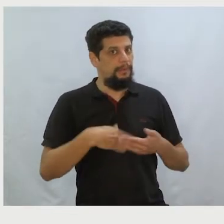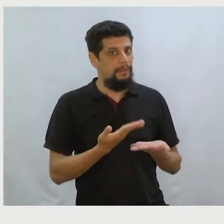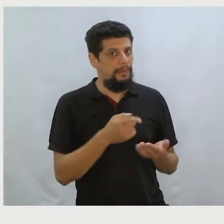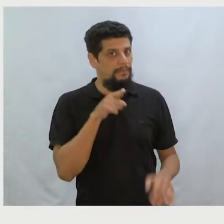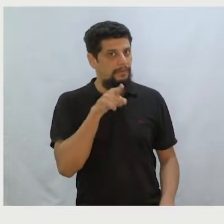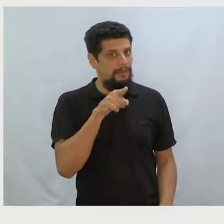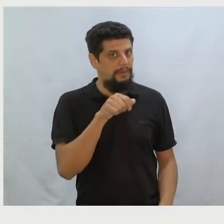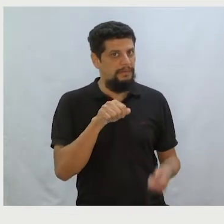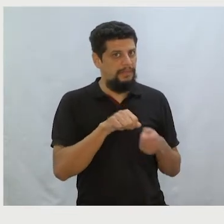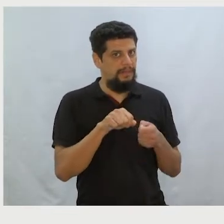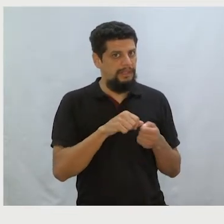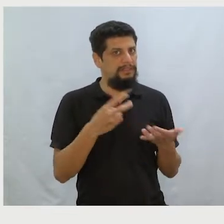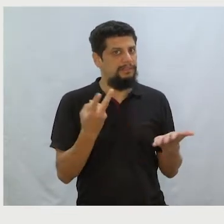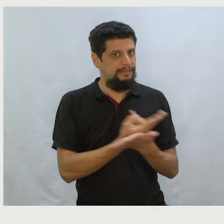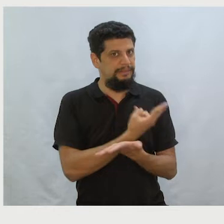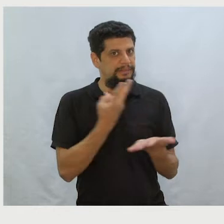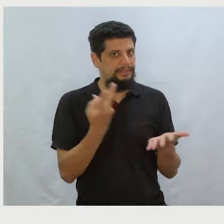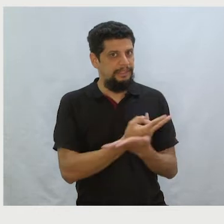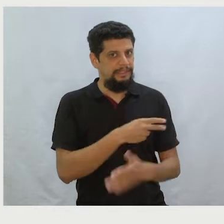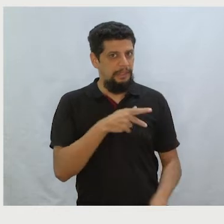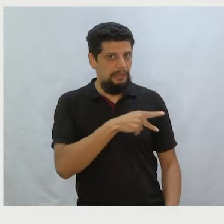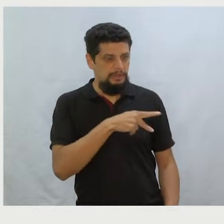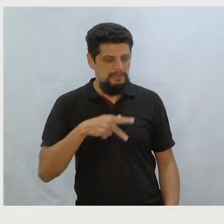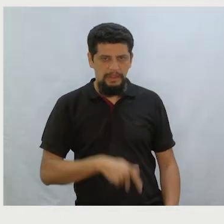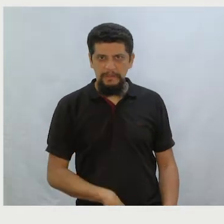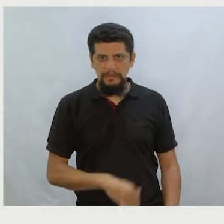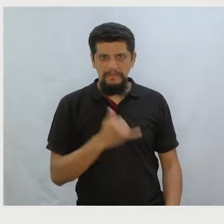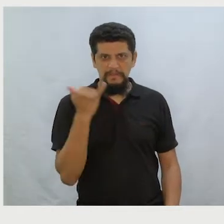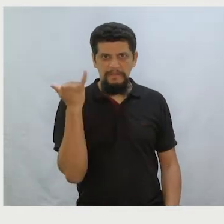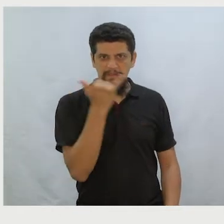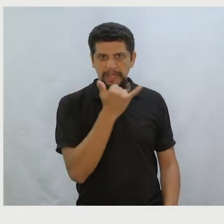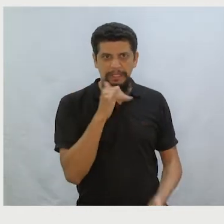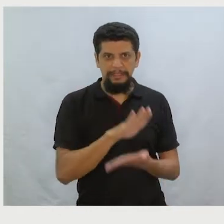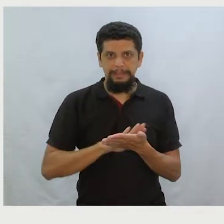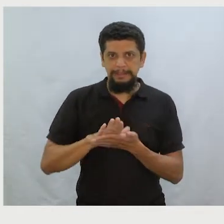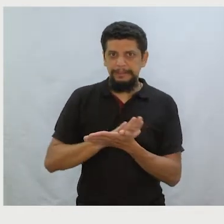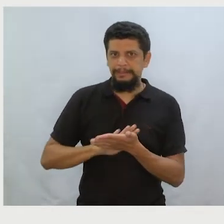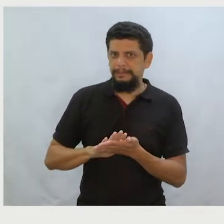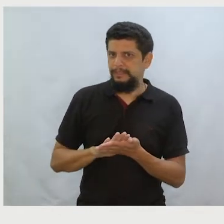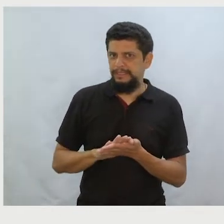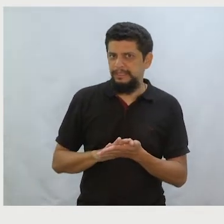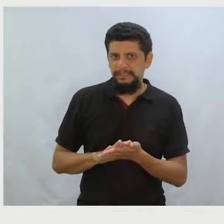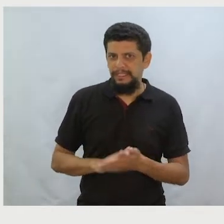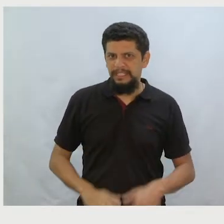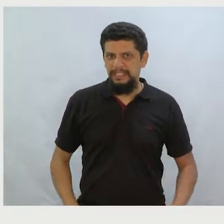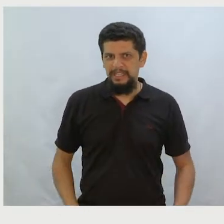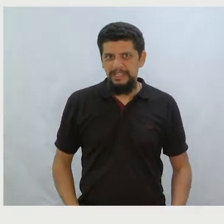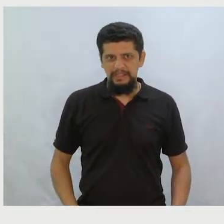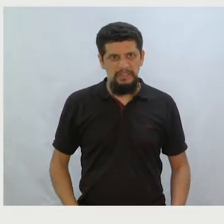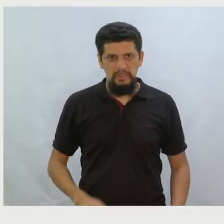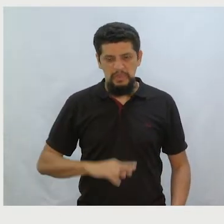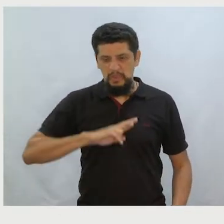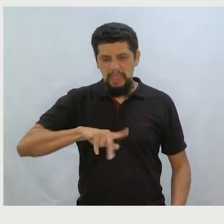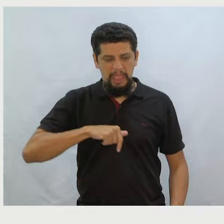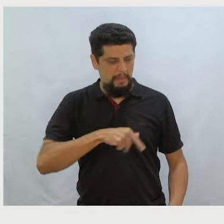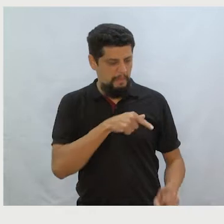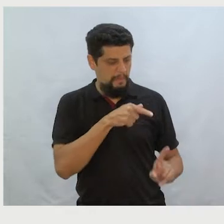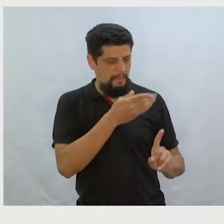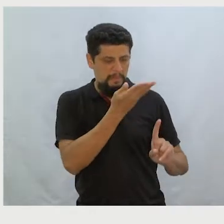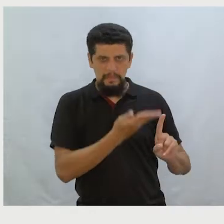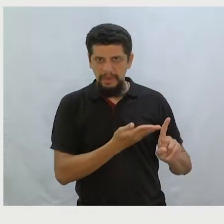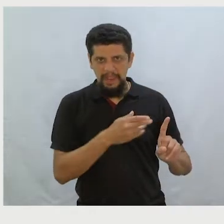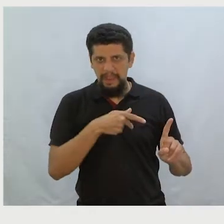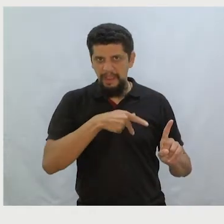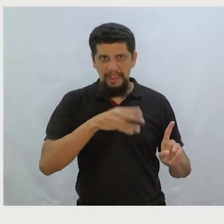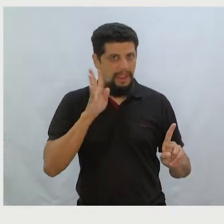quando você apronta uma dessas e o professor não fala nada não é porque o professor é um cara bem legal